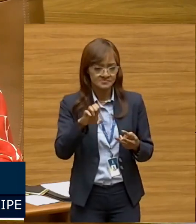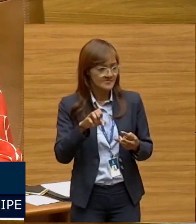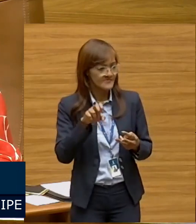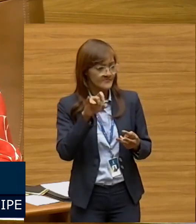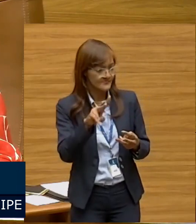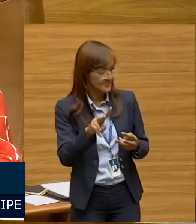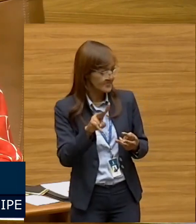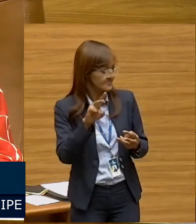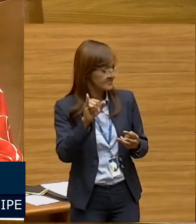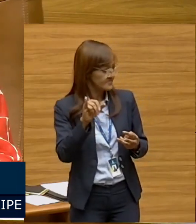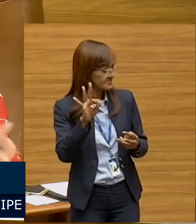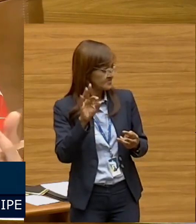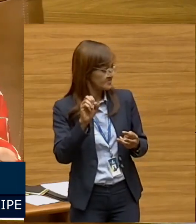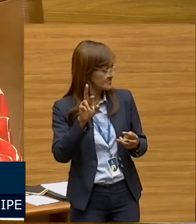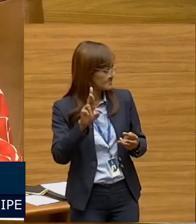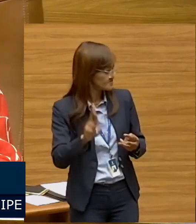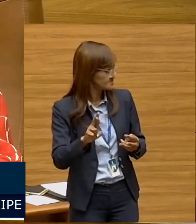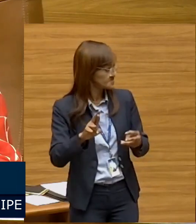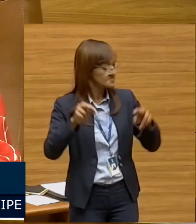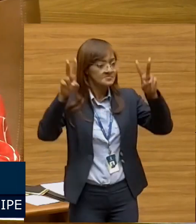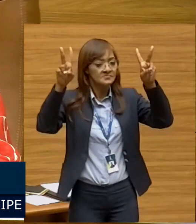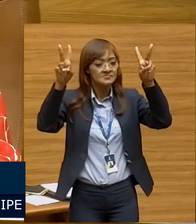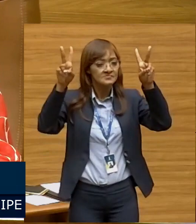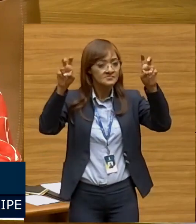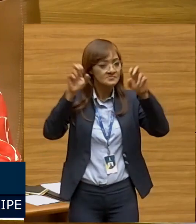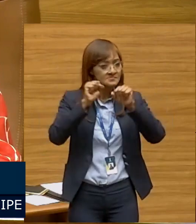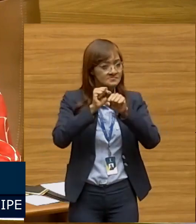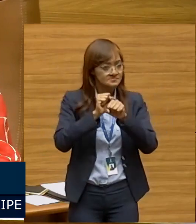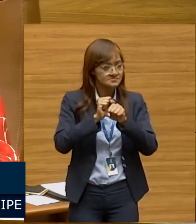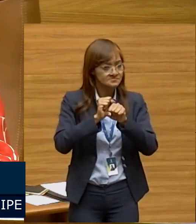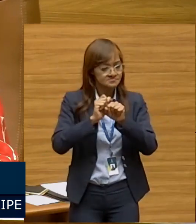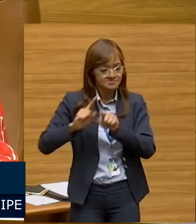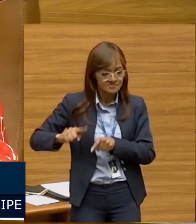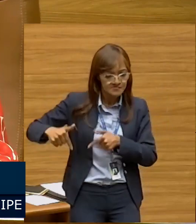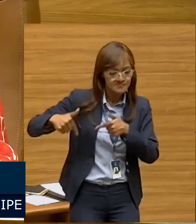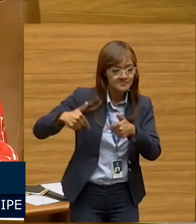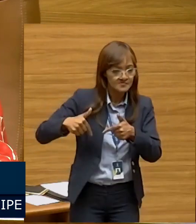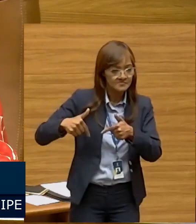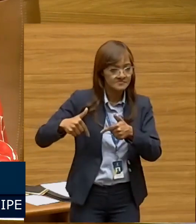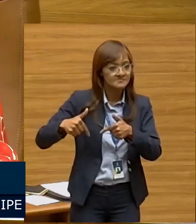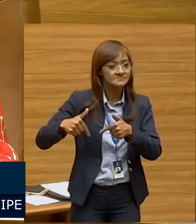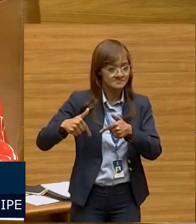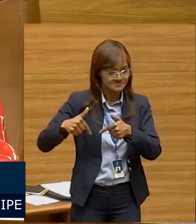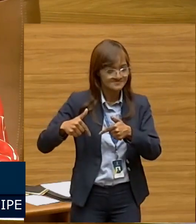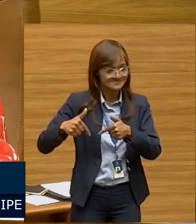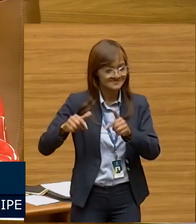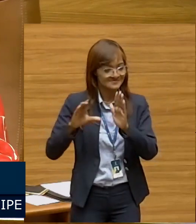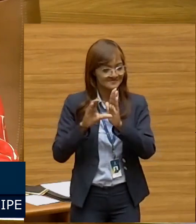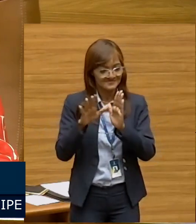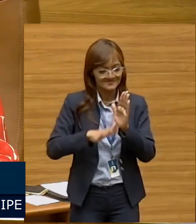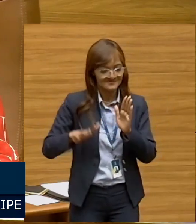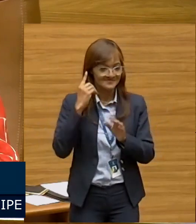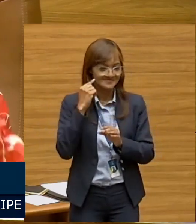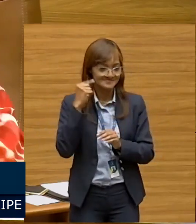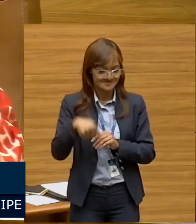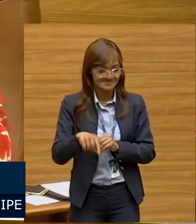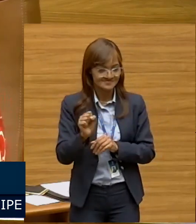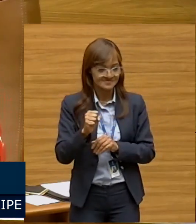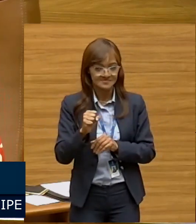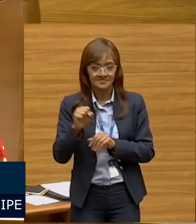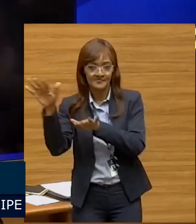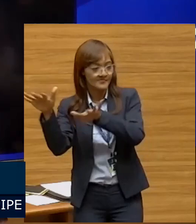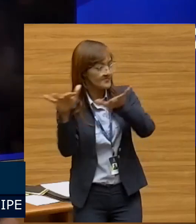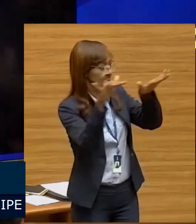sobre o tema que é os desafios da comunidade surda aqui em Sergipe. Pode soltar.